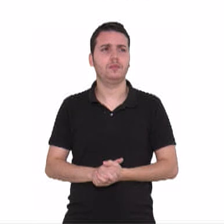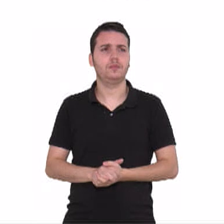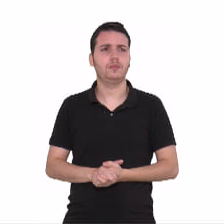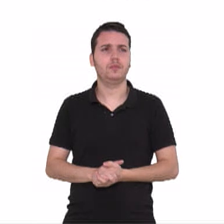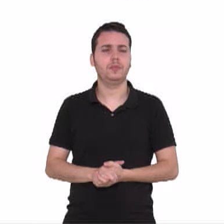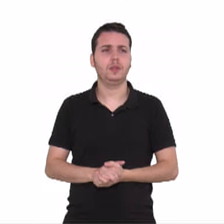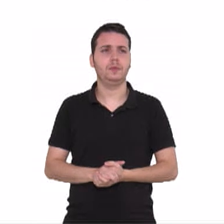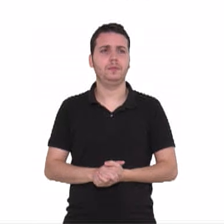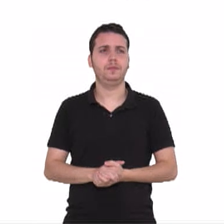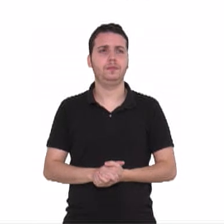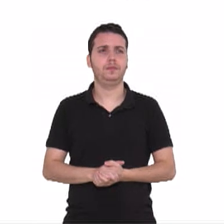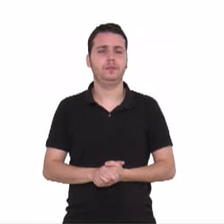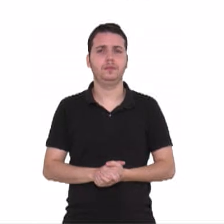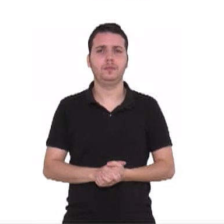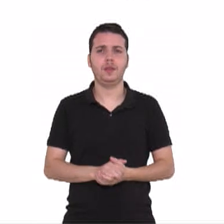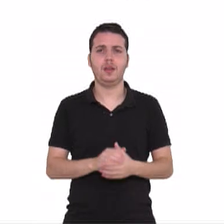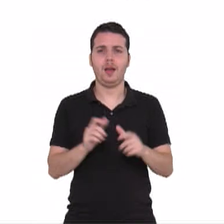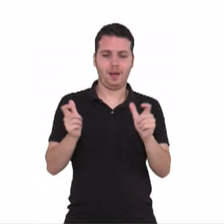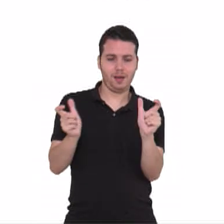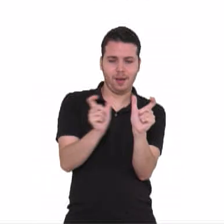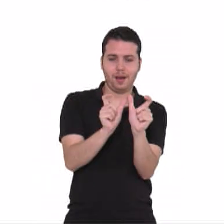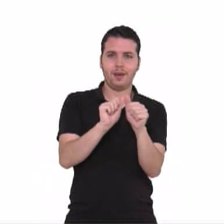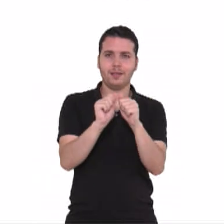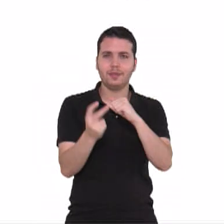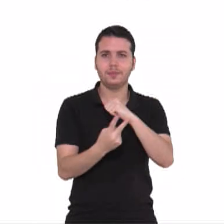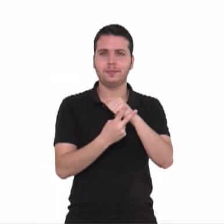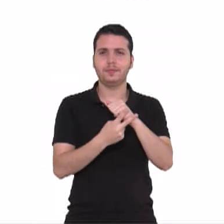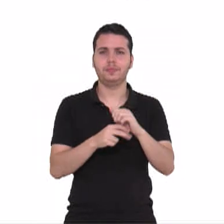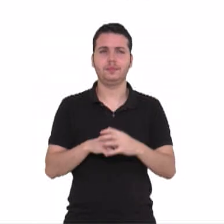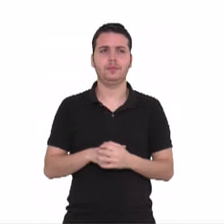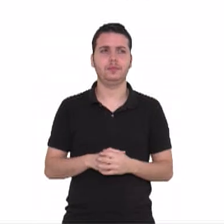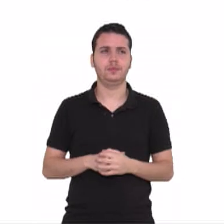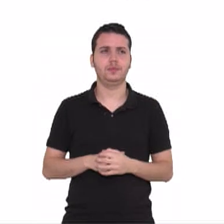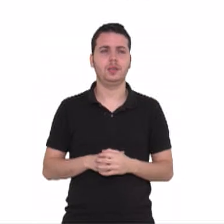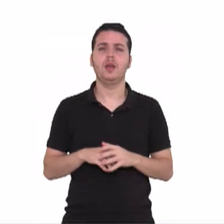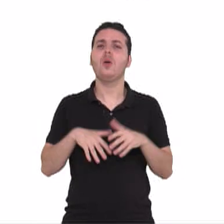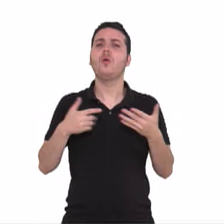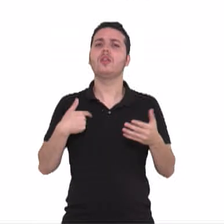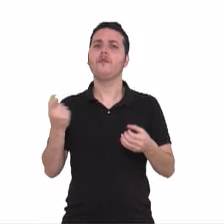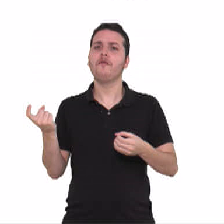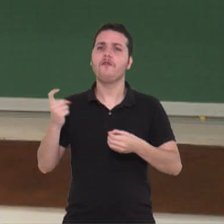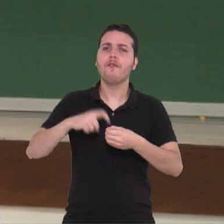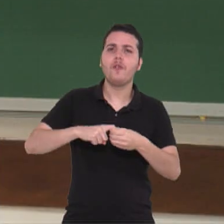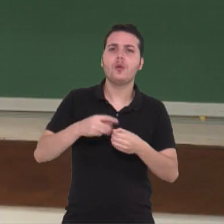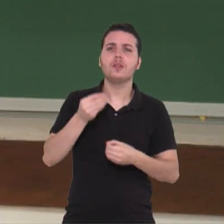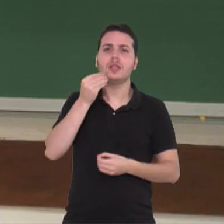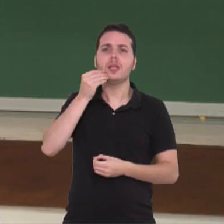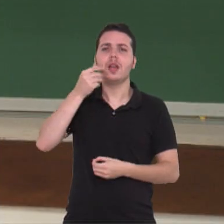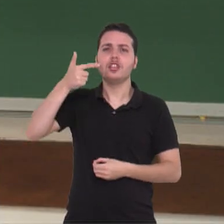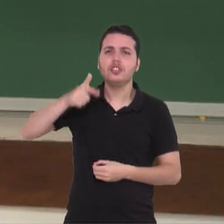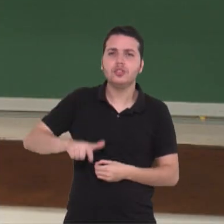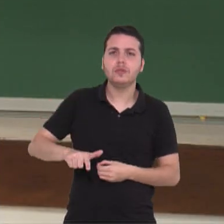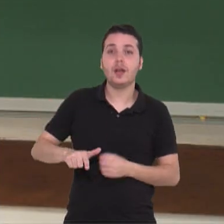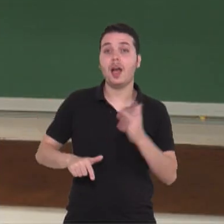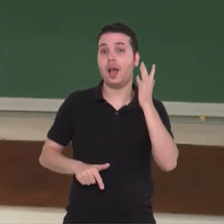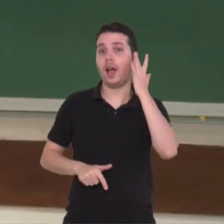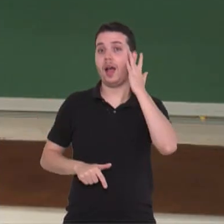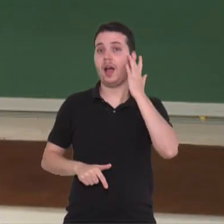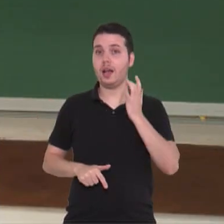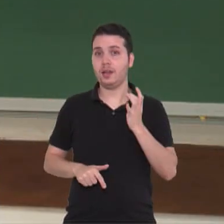E aqui o adjunto adverbial. Quando que eu volto a tentar de novo? Eu volto amanhã.